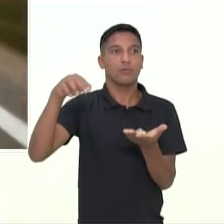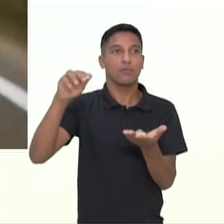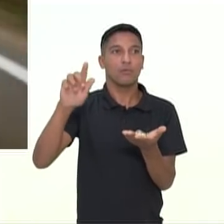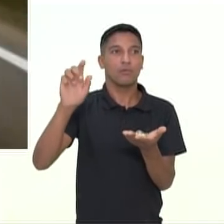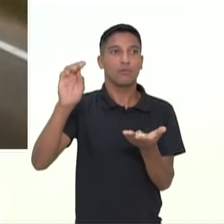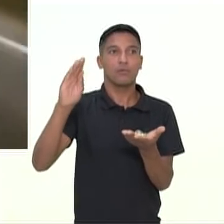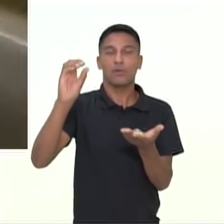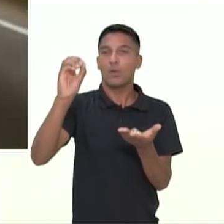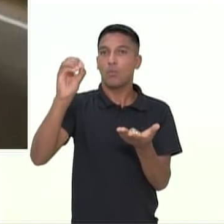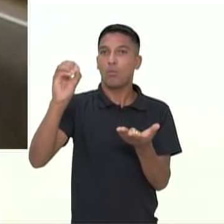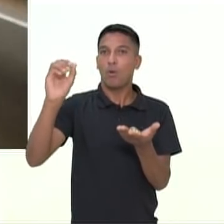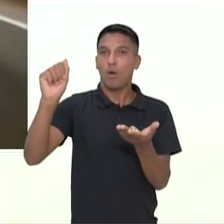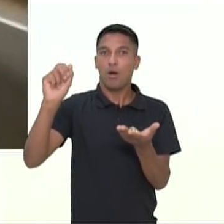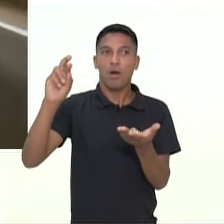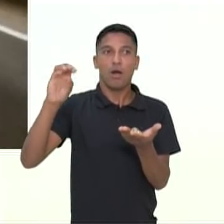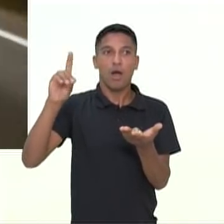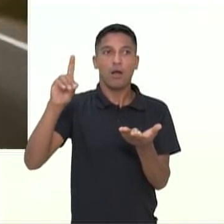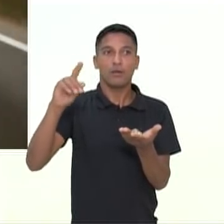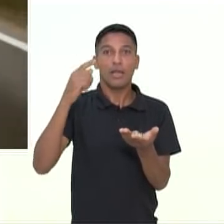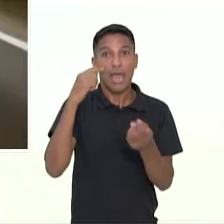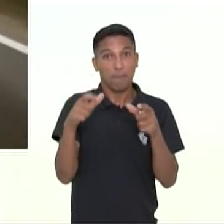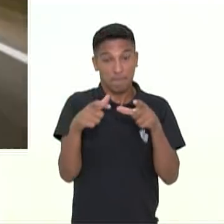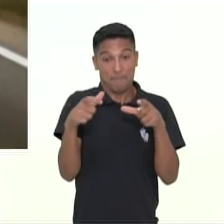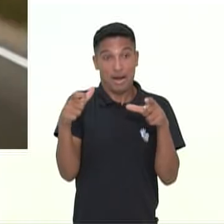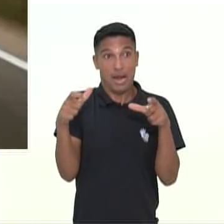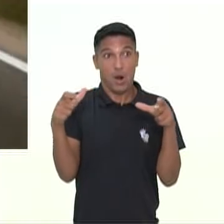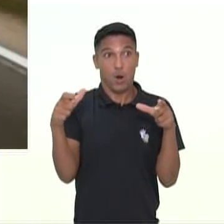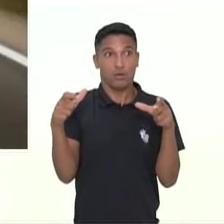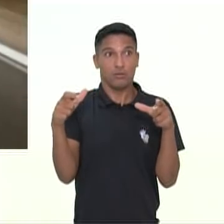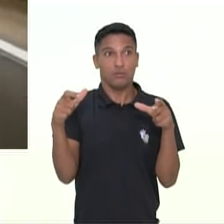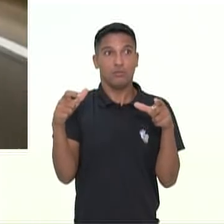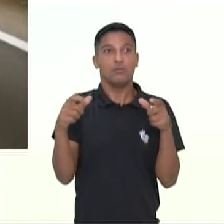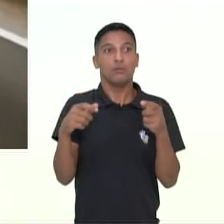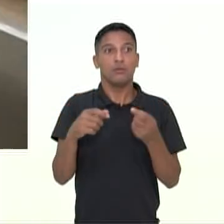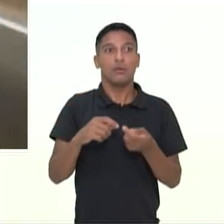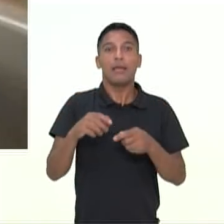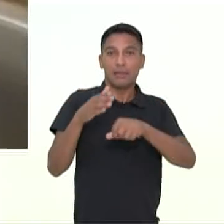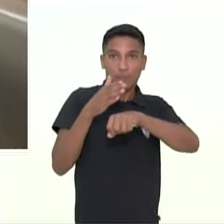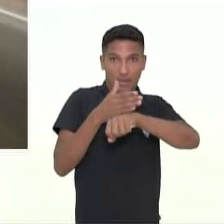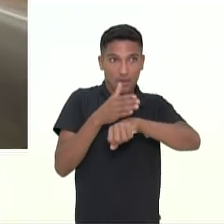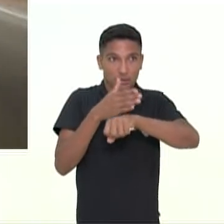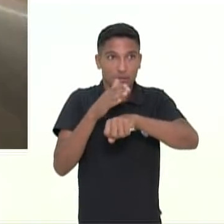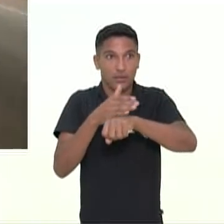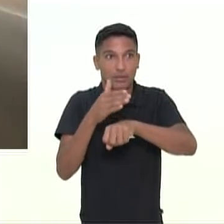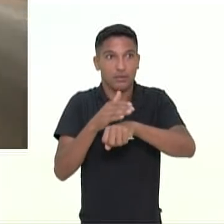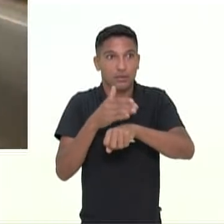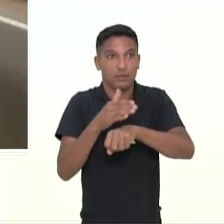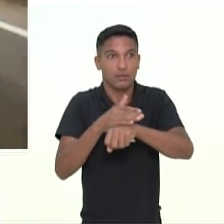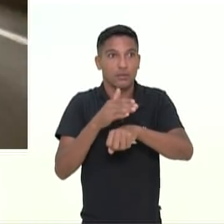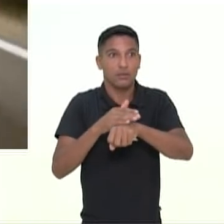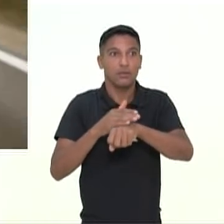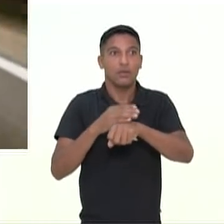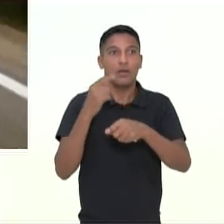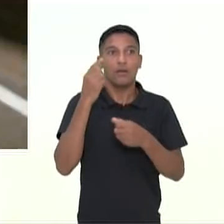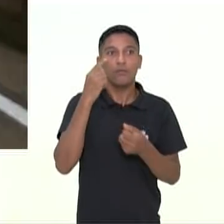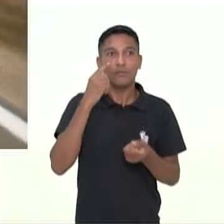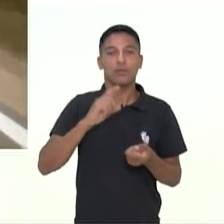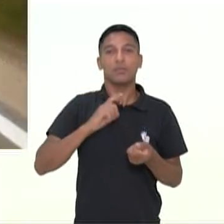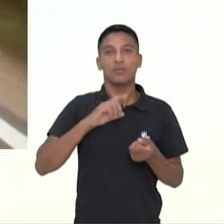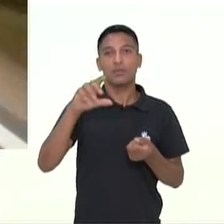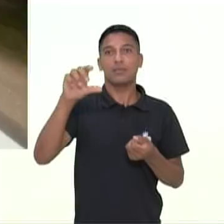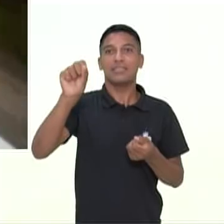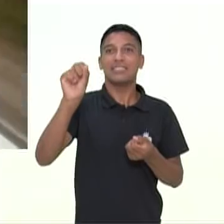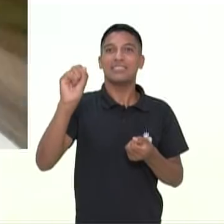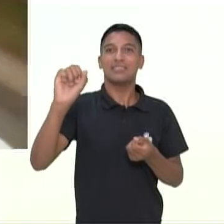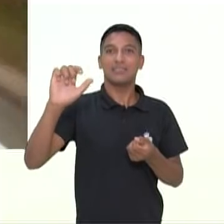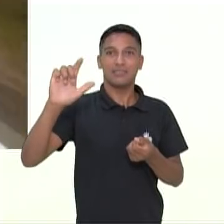com 40 polegadas, onde o praticante também realiza as manobras de slide, né? Aquela